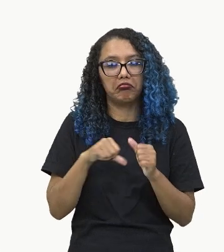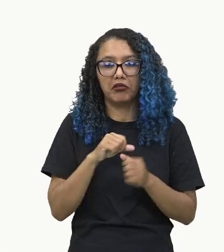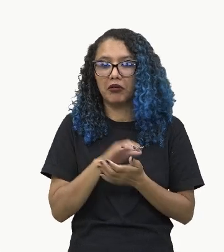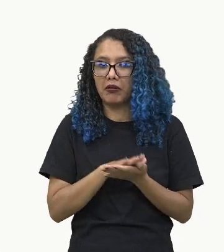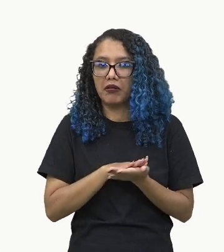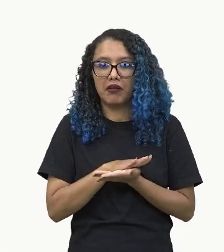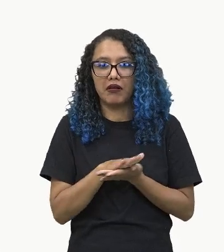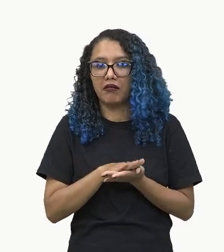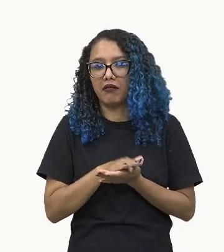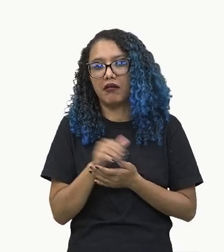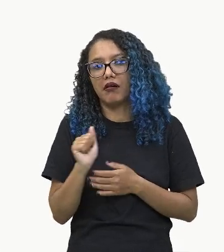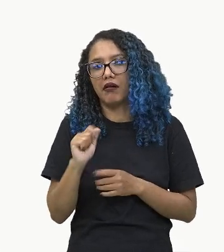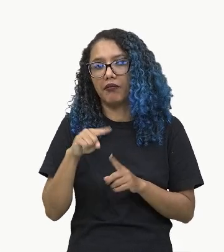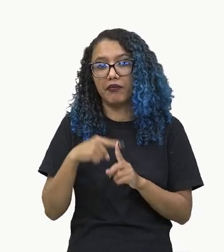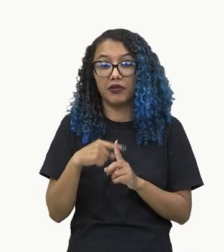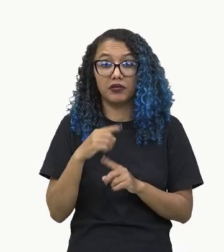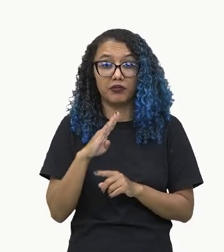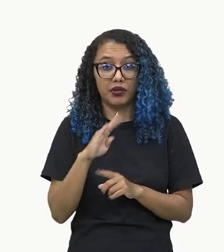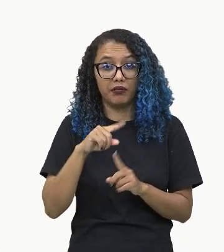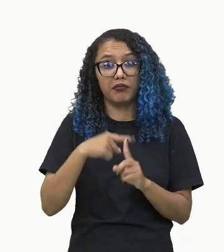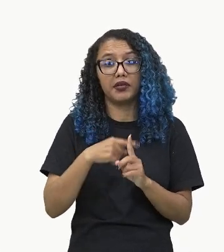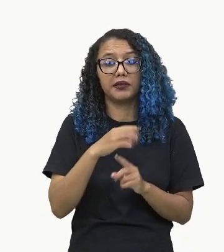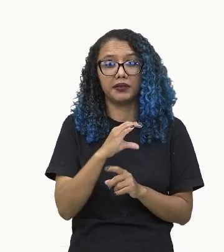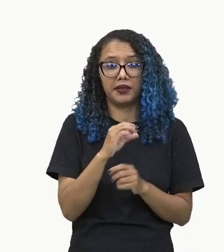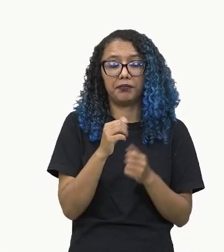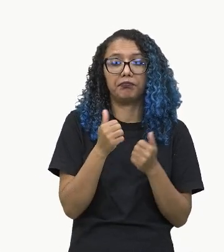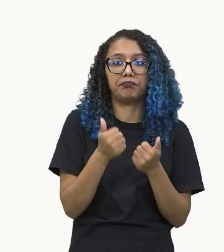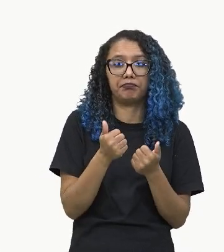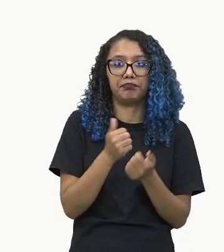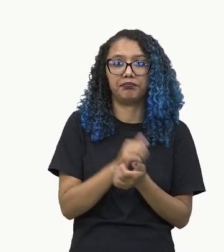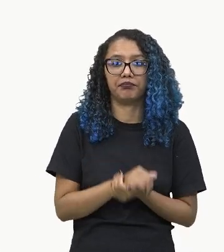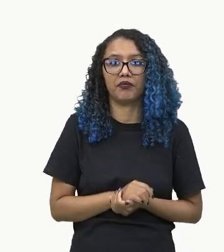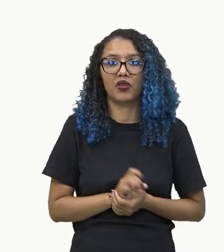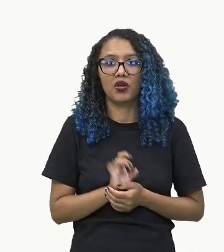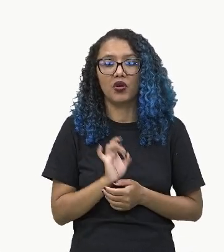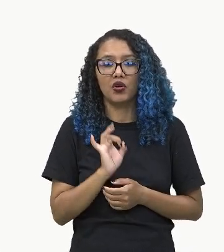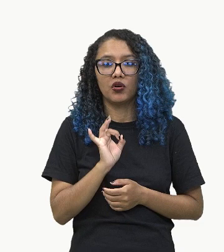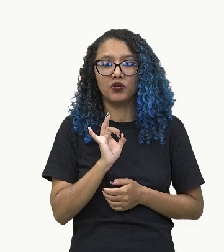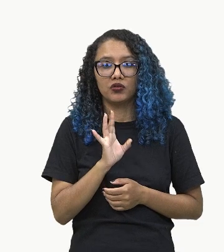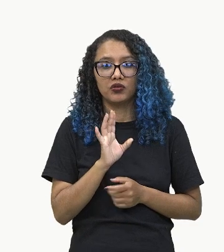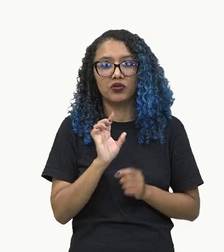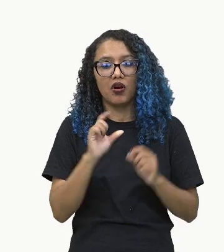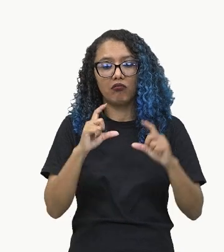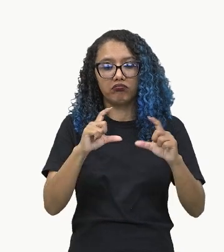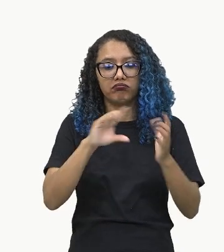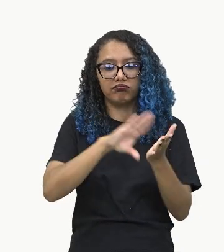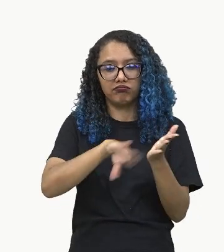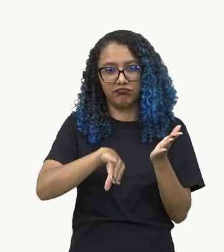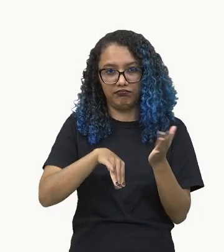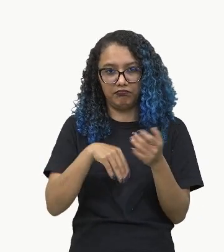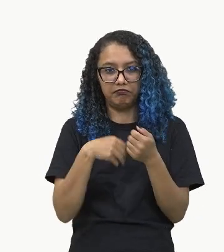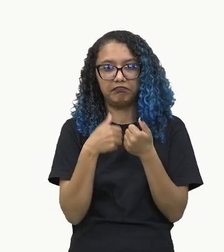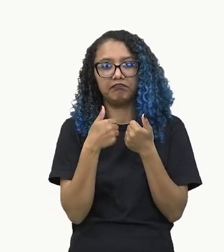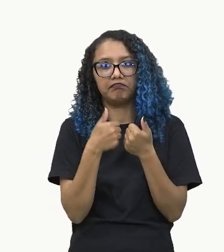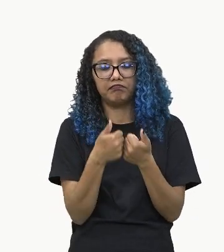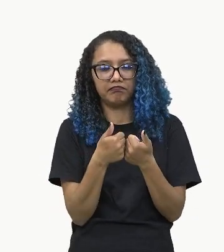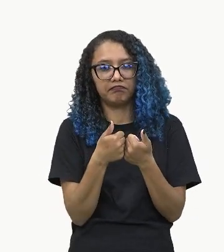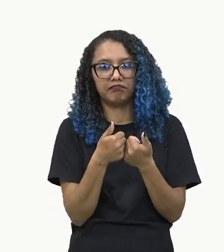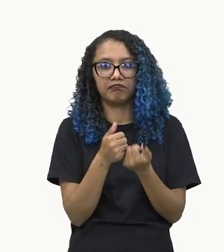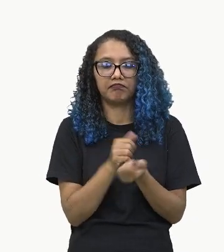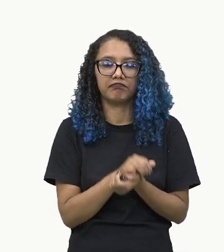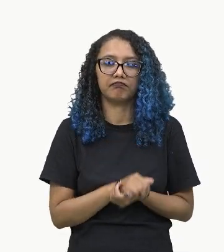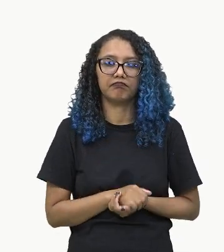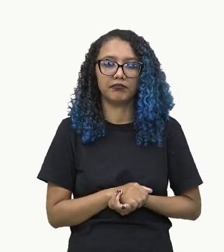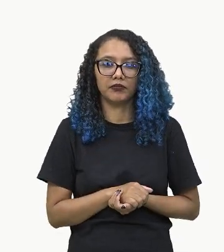A mais B mais C. Tá? Eu simplesmente só excluí aqui o parêntese e tudo